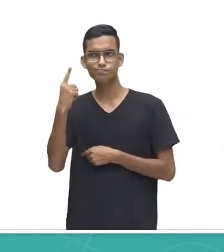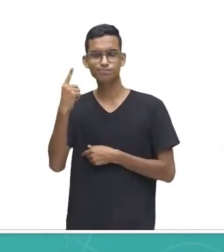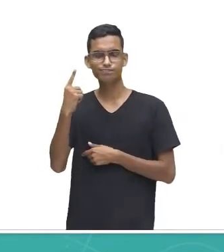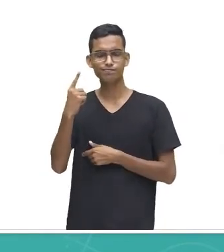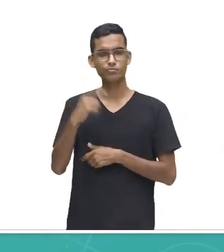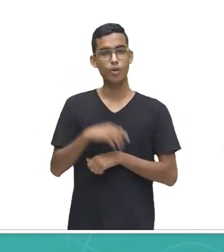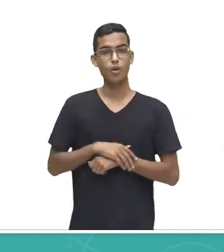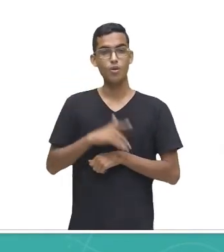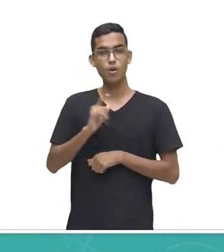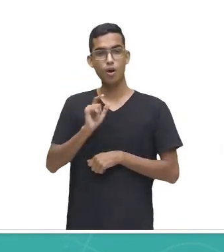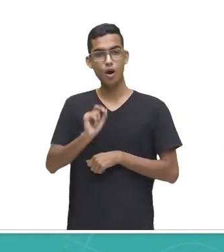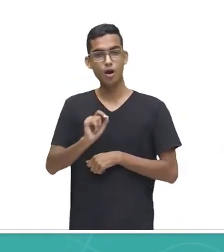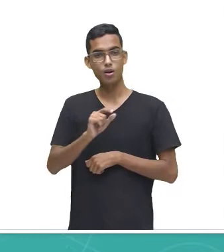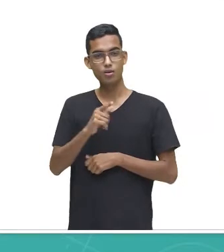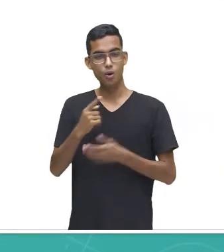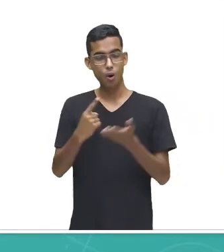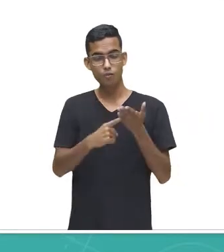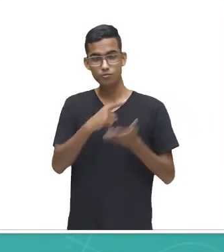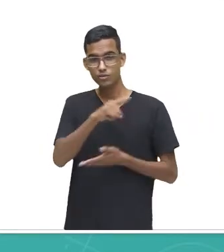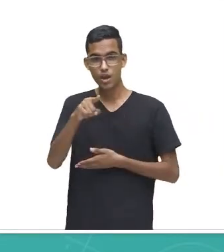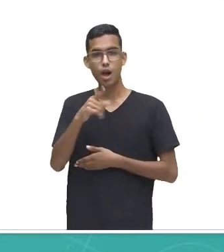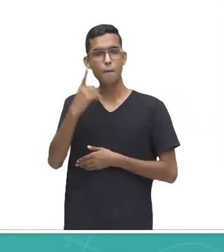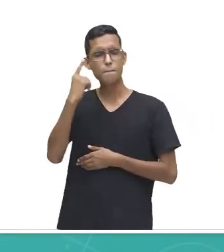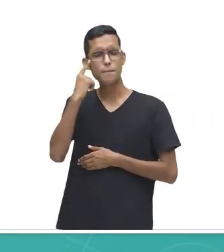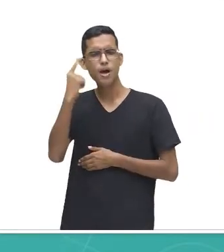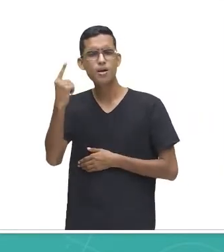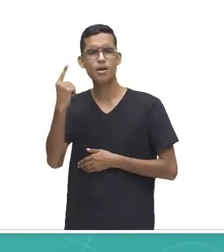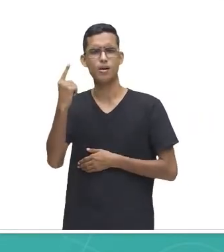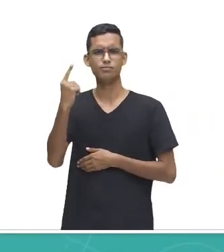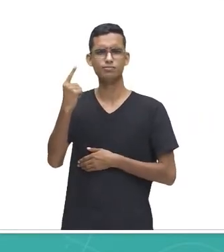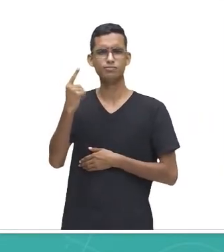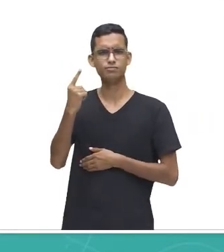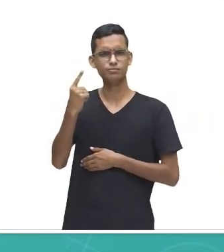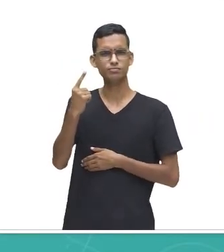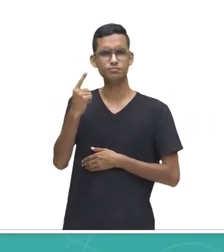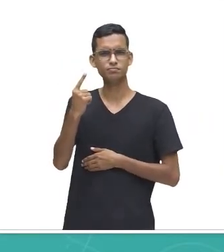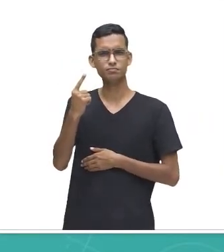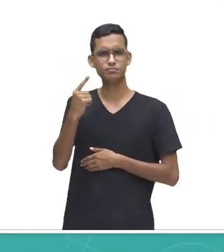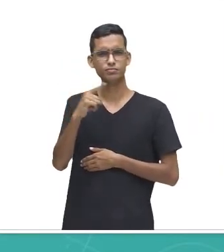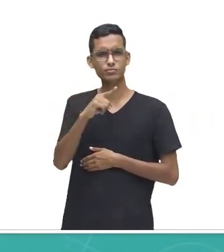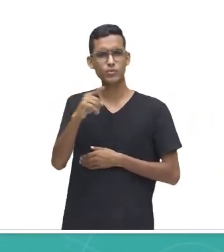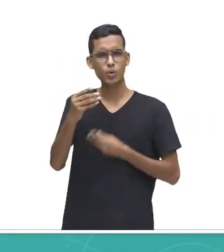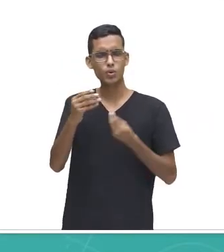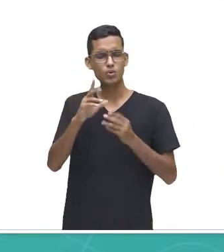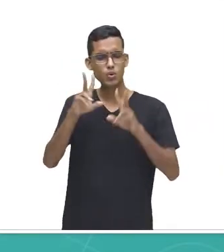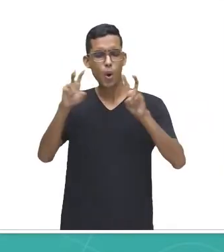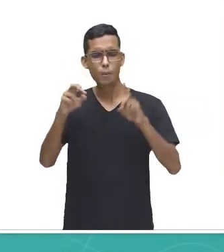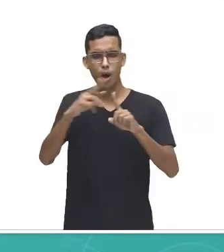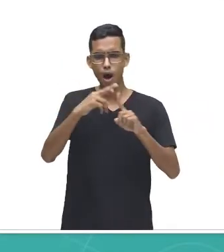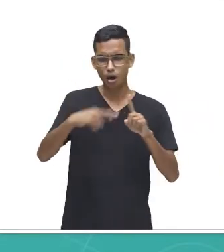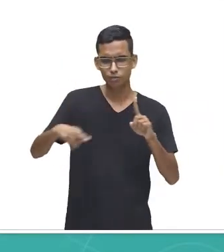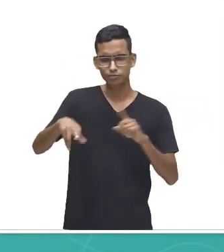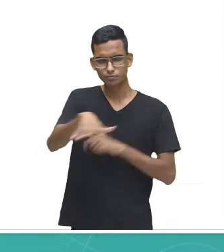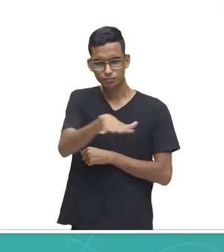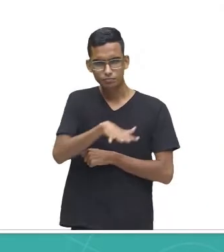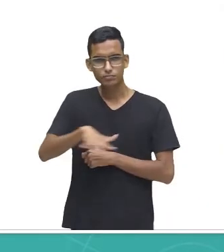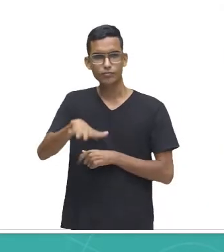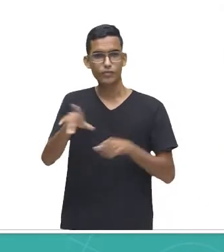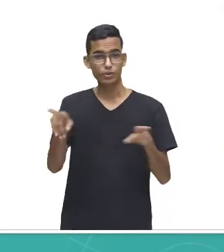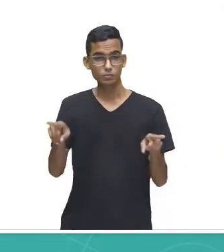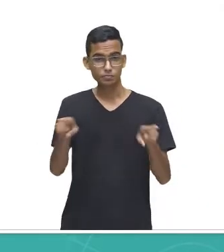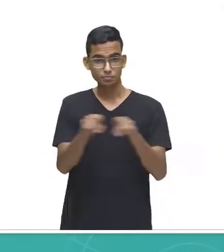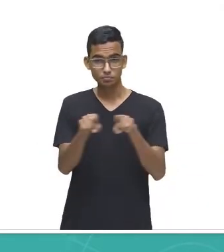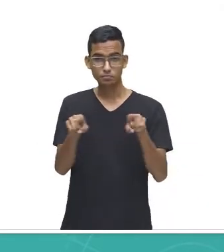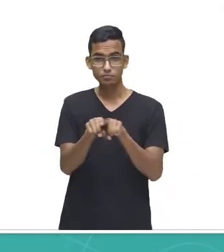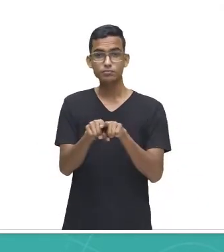também a repensar tudo isso, é claro, sob a ótica religiosa, mas também, quem sabe, te ajudar a